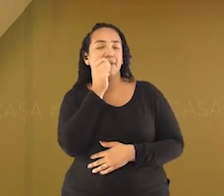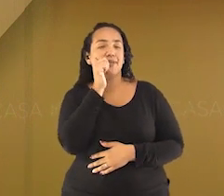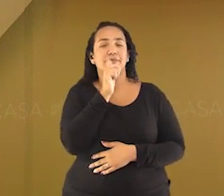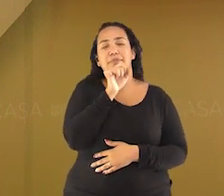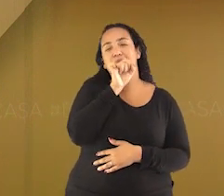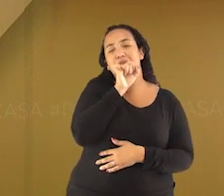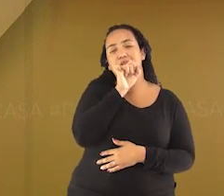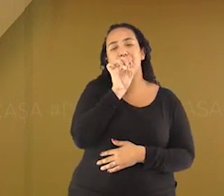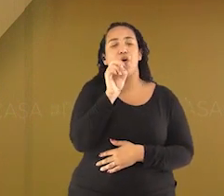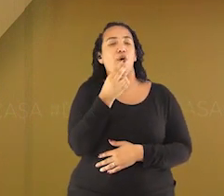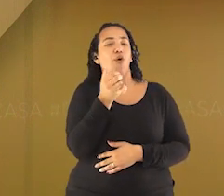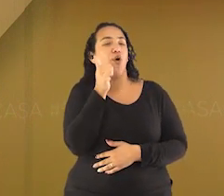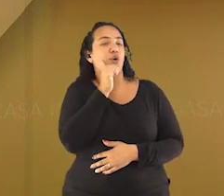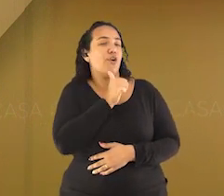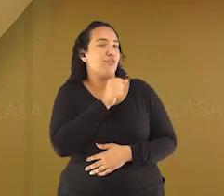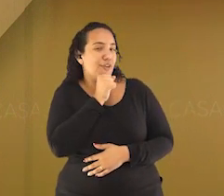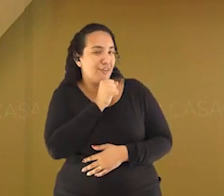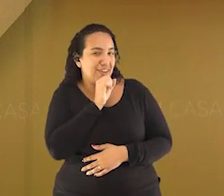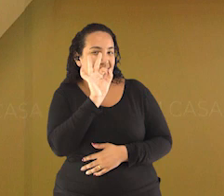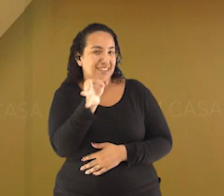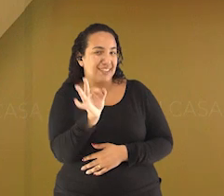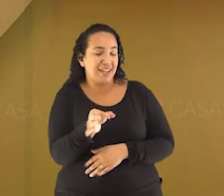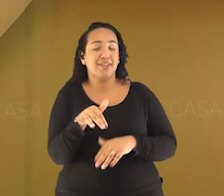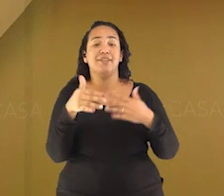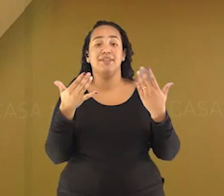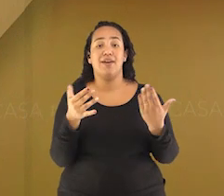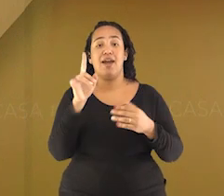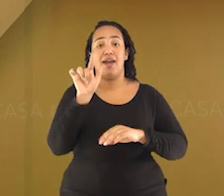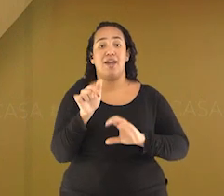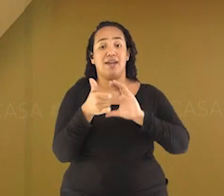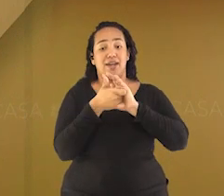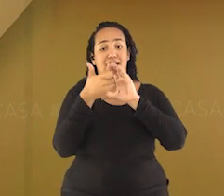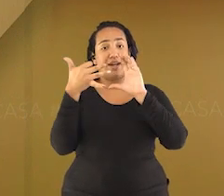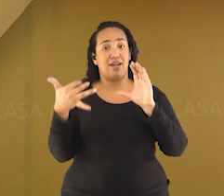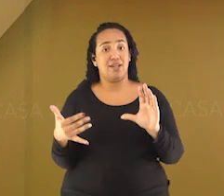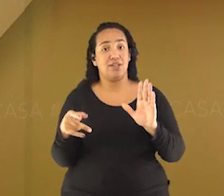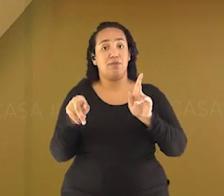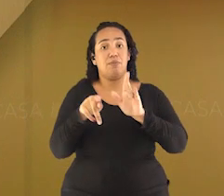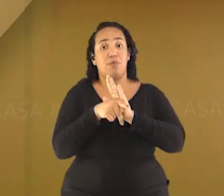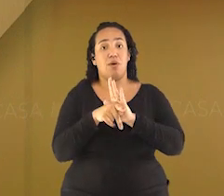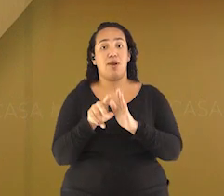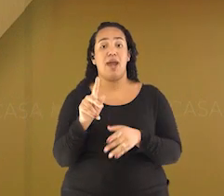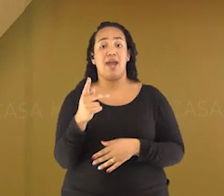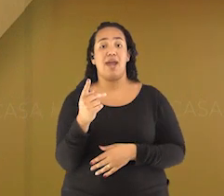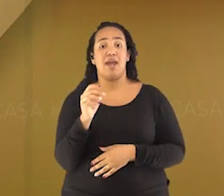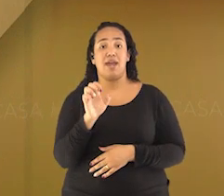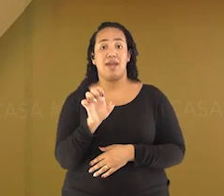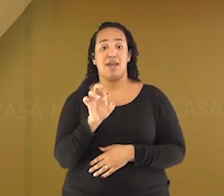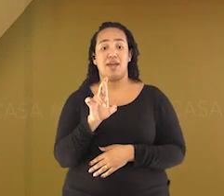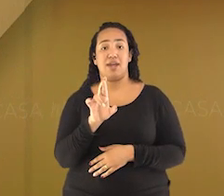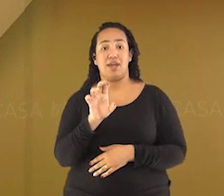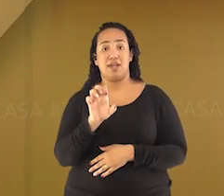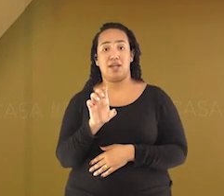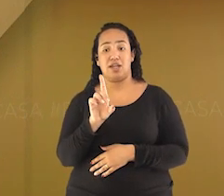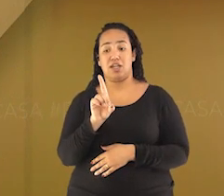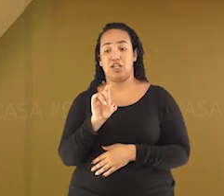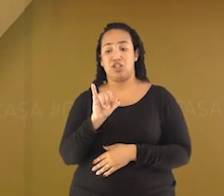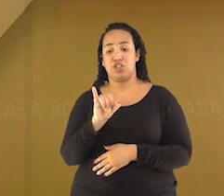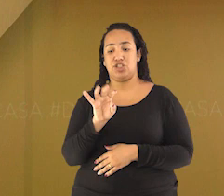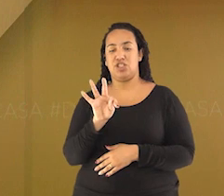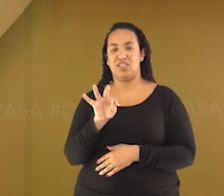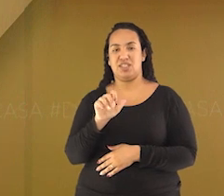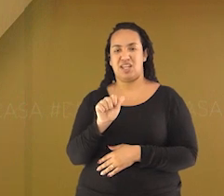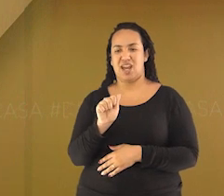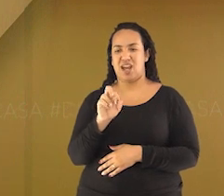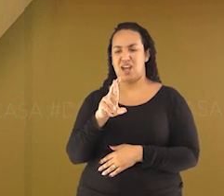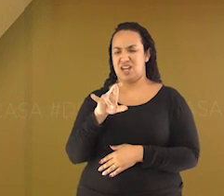avó, dentre outros. São características hereditárias. Já ouviu essa palavra antes? O que significa